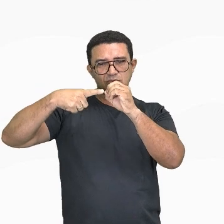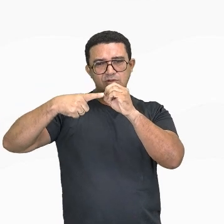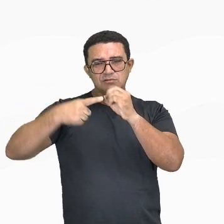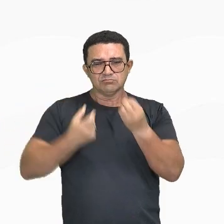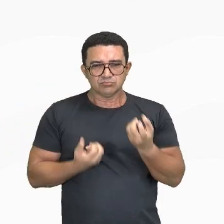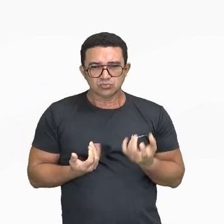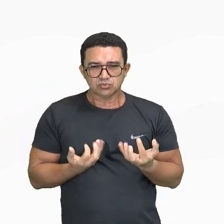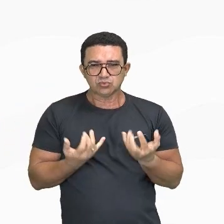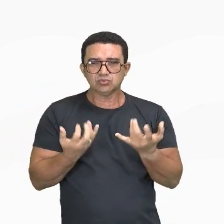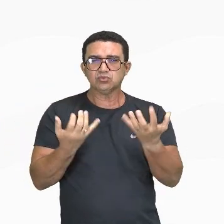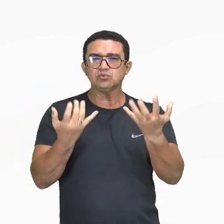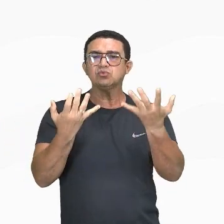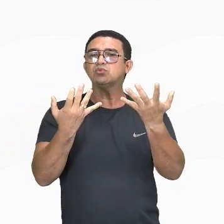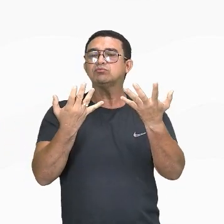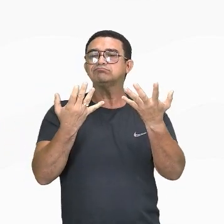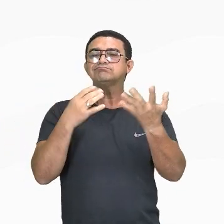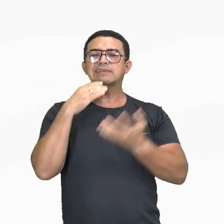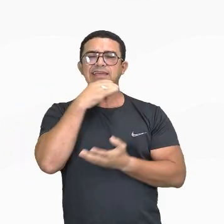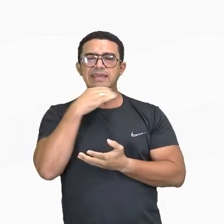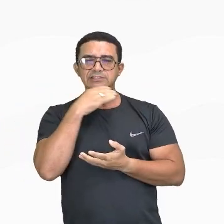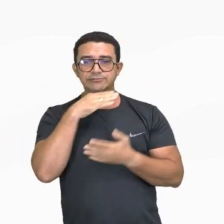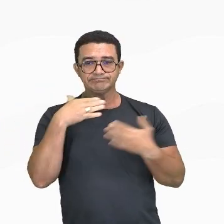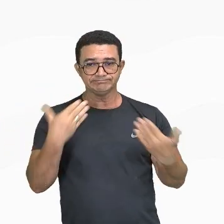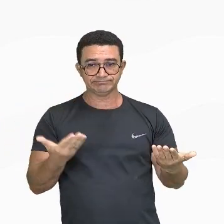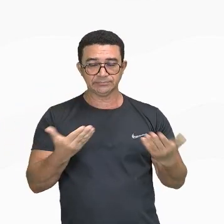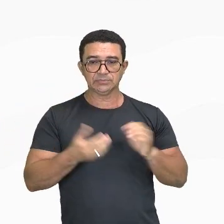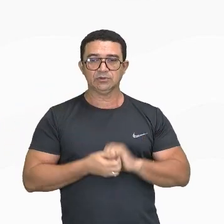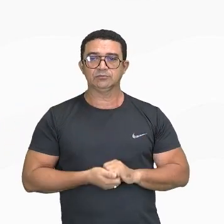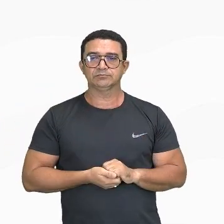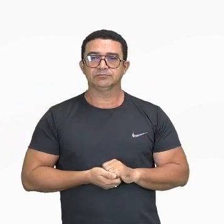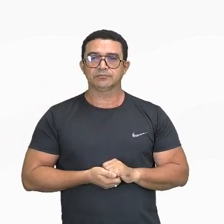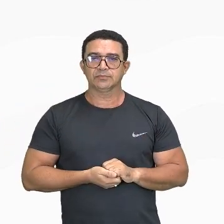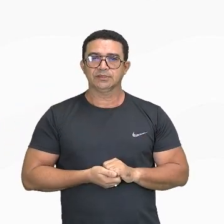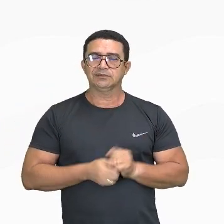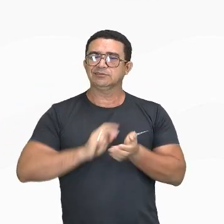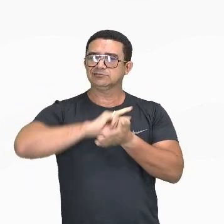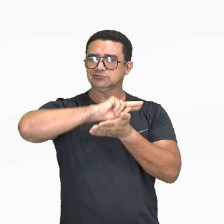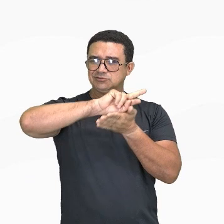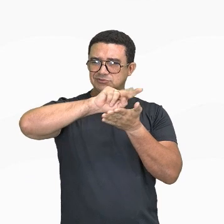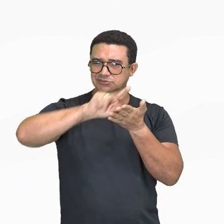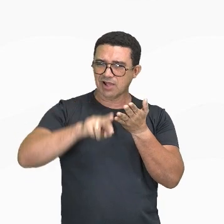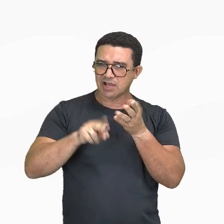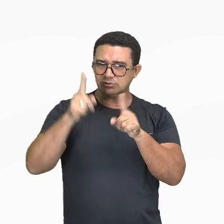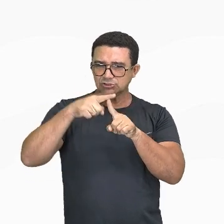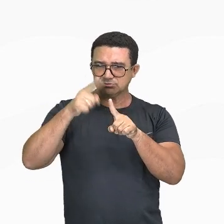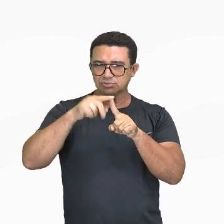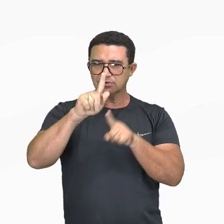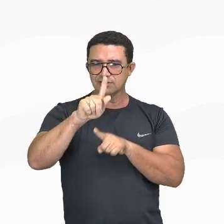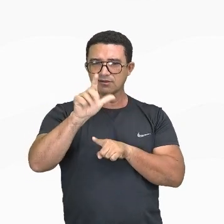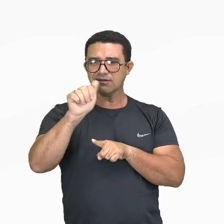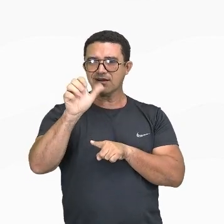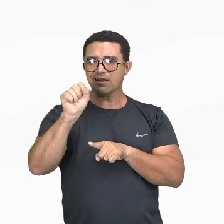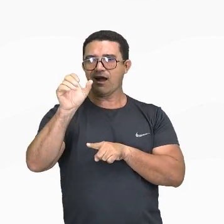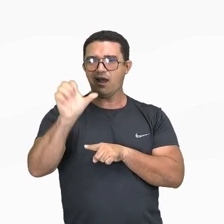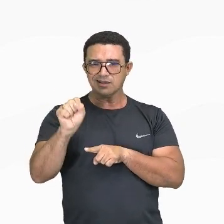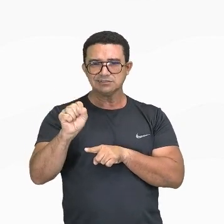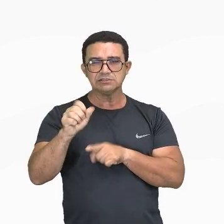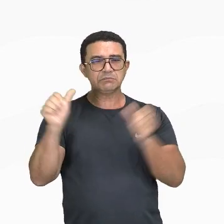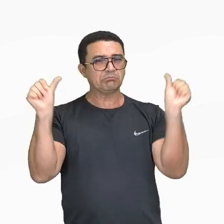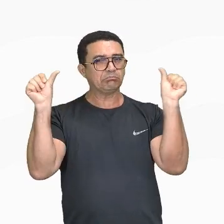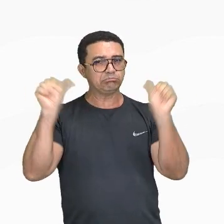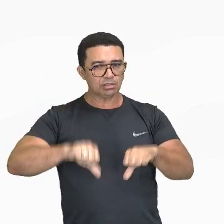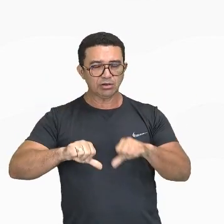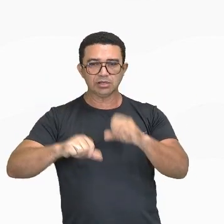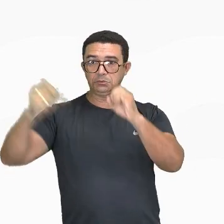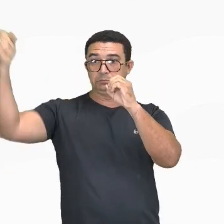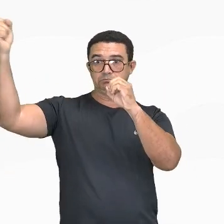essa interdisciplinaridade. A partir da emissão desses gases que contribuem para o efeito estufa, nós